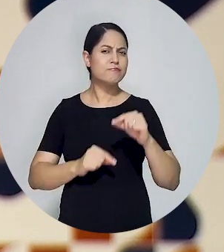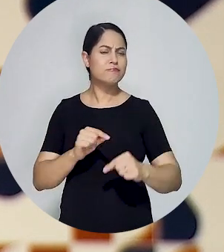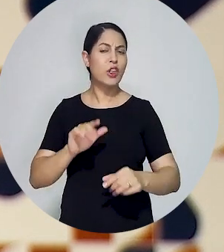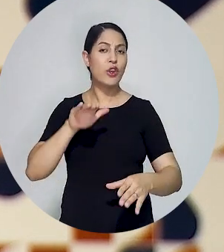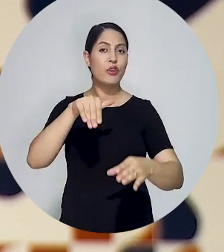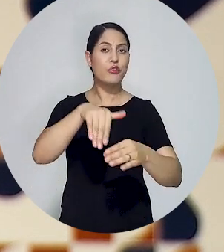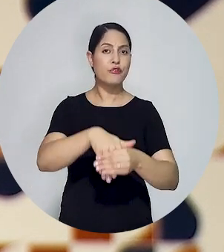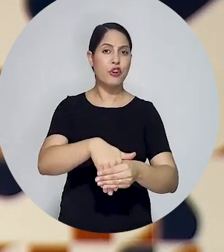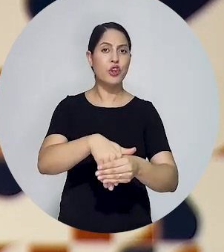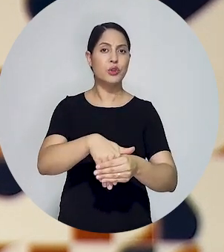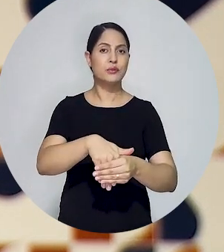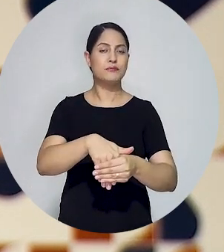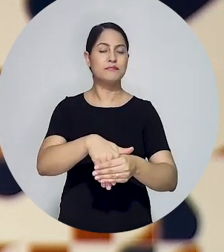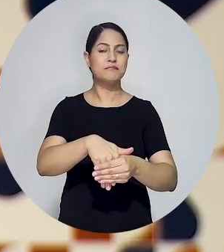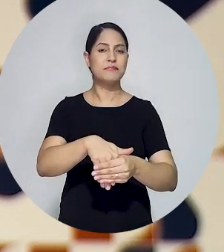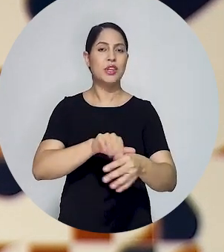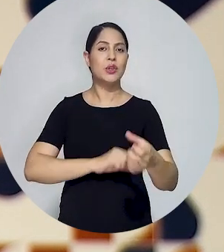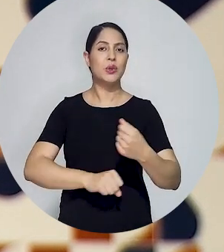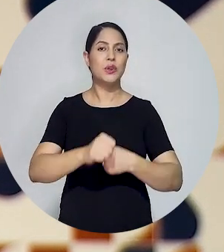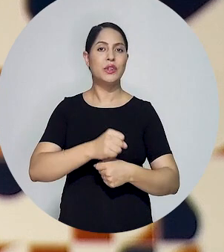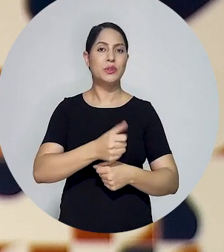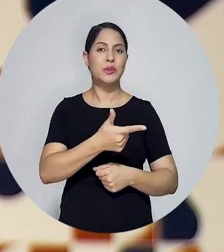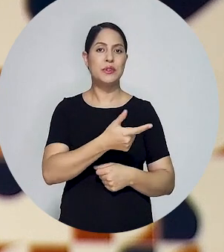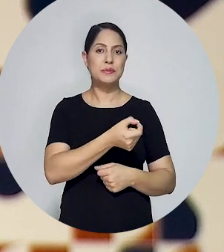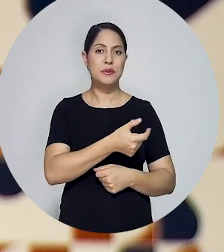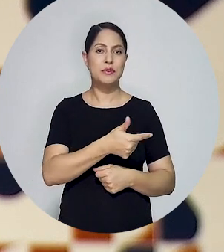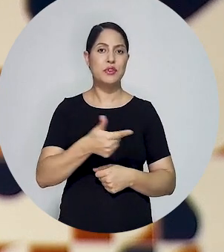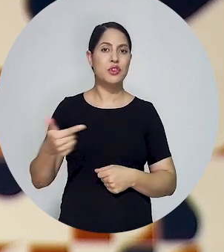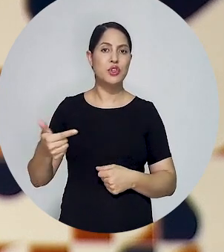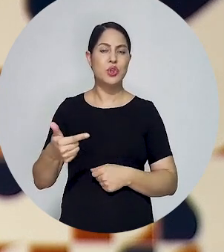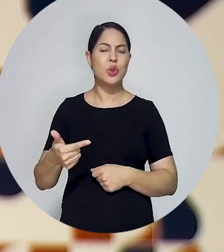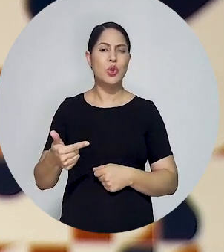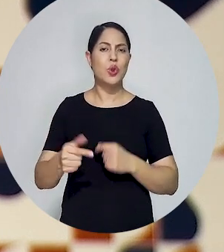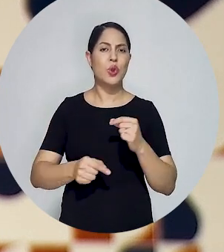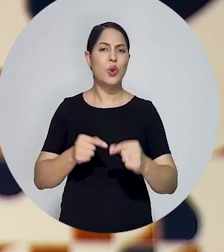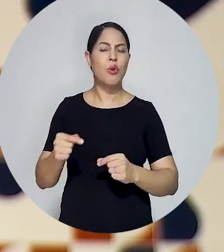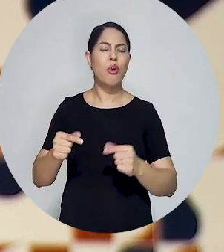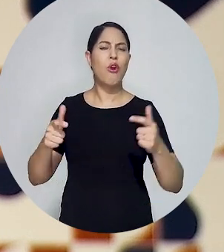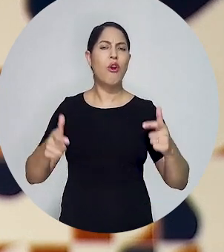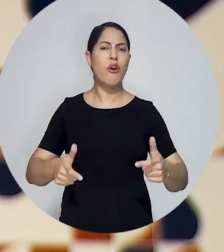a totalização dos votos do primeiro turno das eleições gerais de